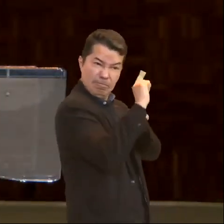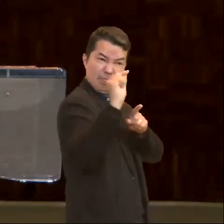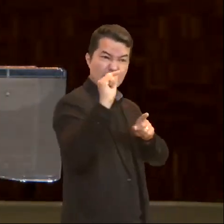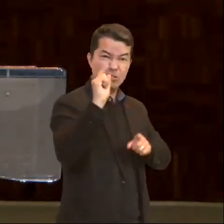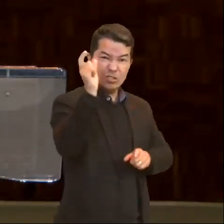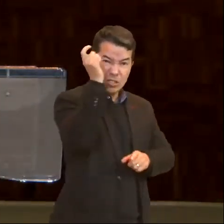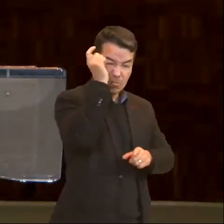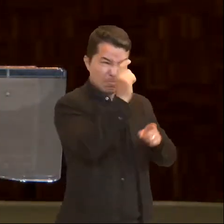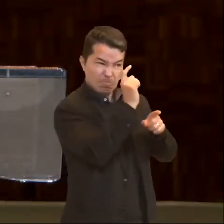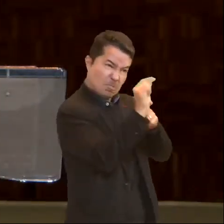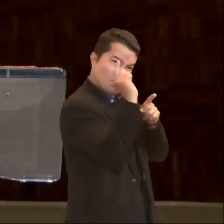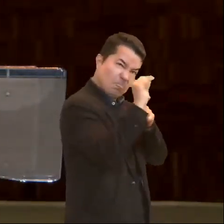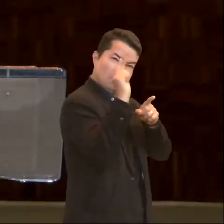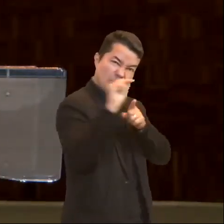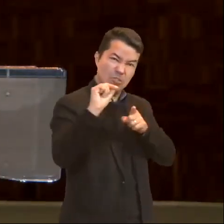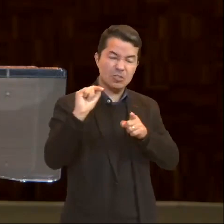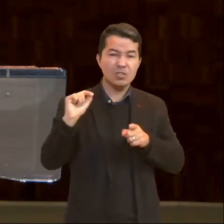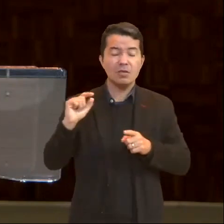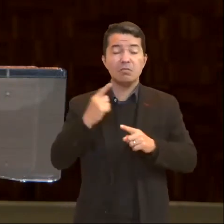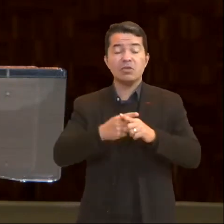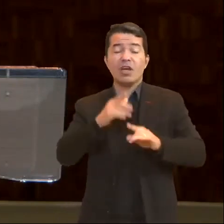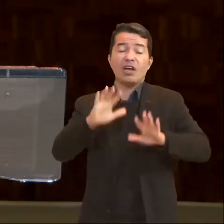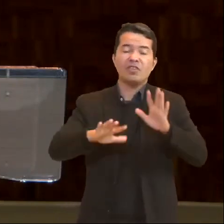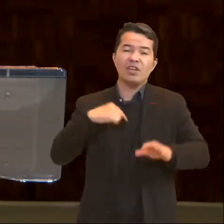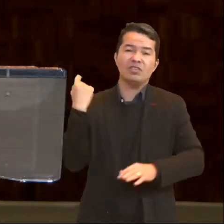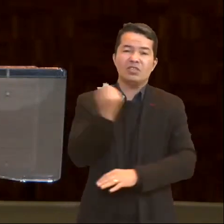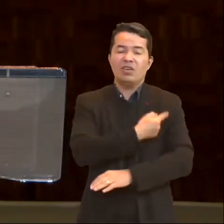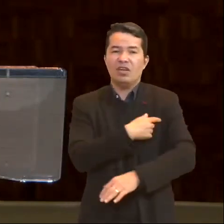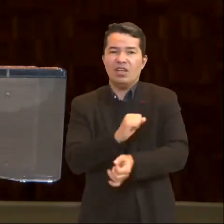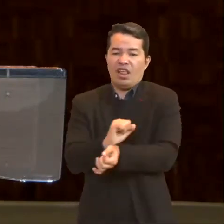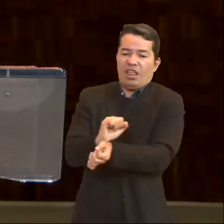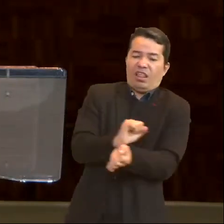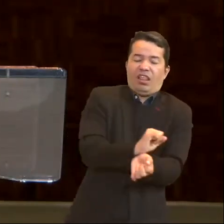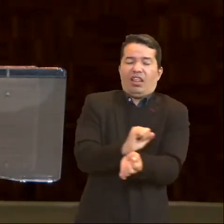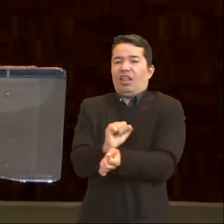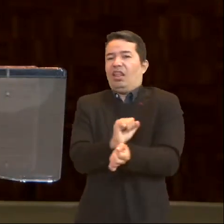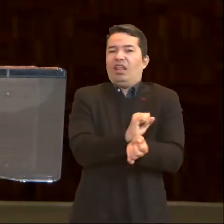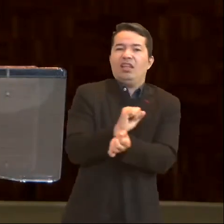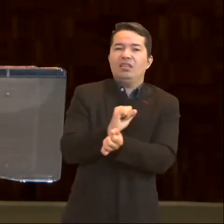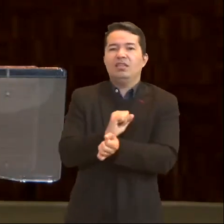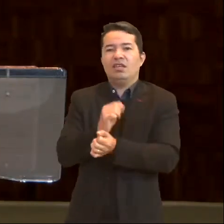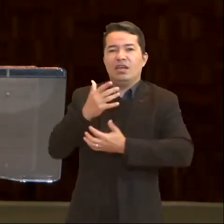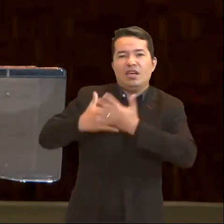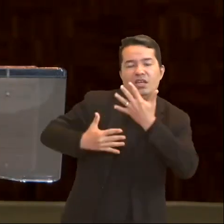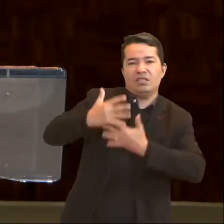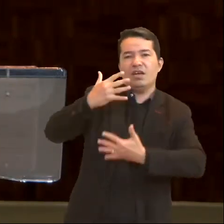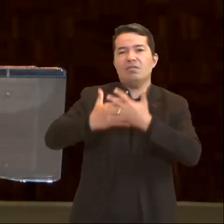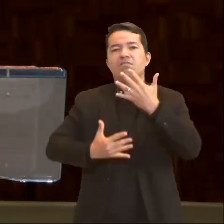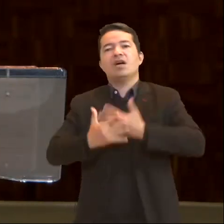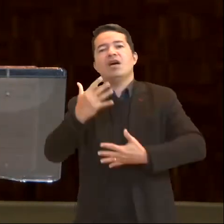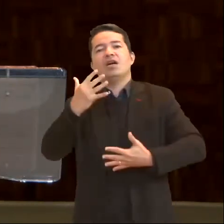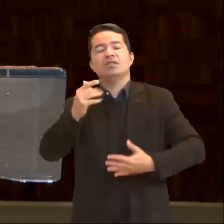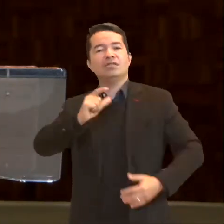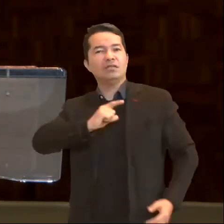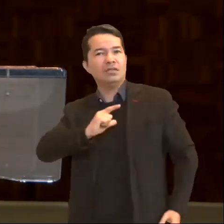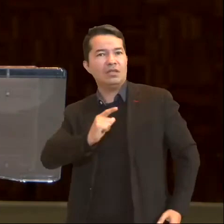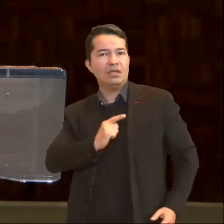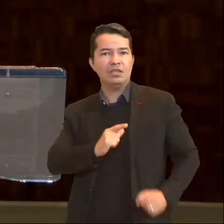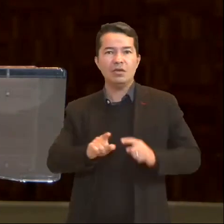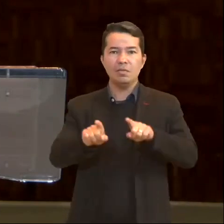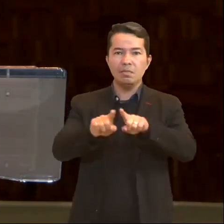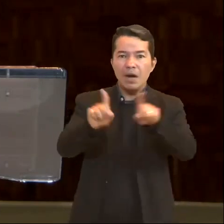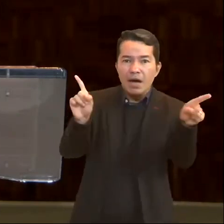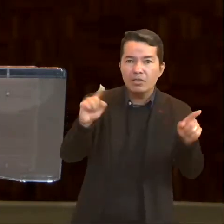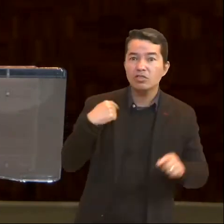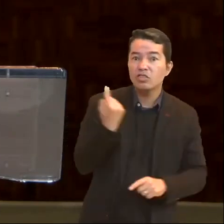amarrando e nos impedindo, e aí Ele nos ajuda a escapar de situações que são ciladas